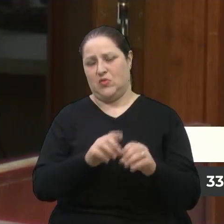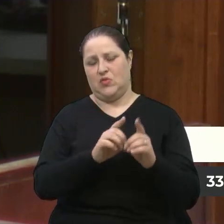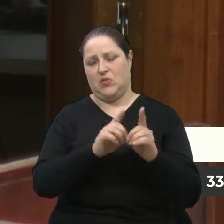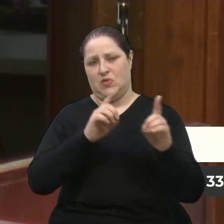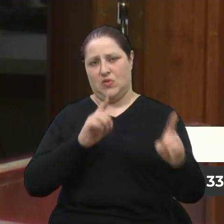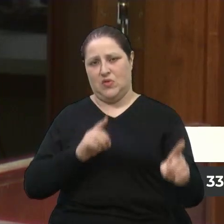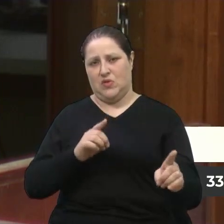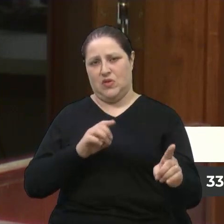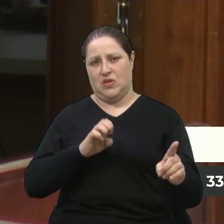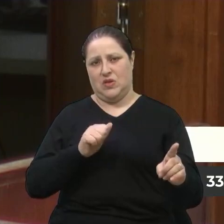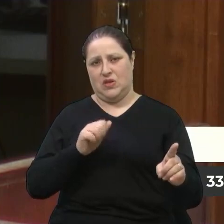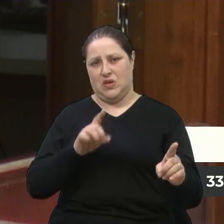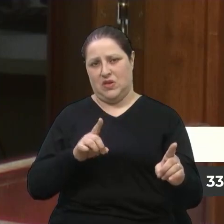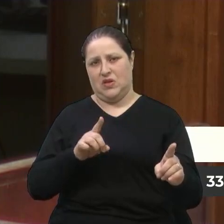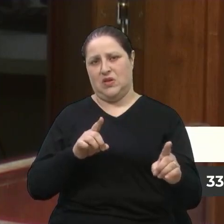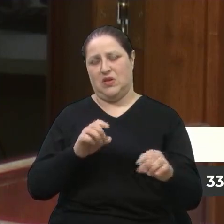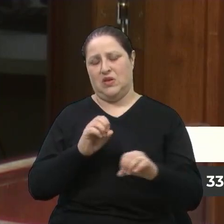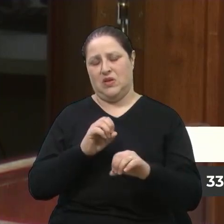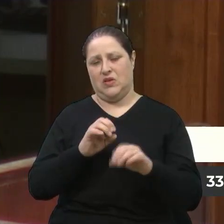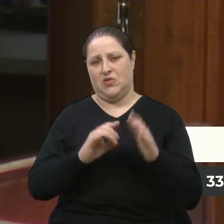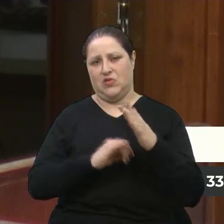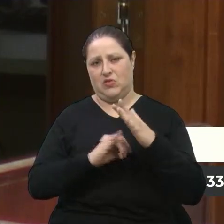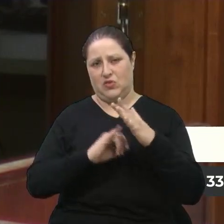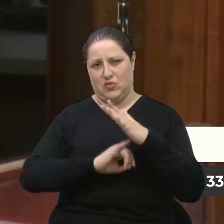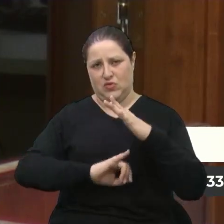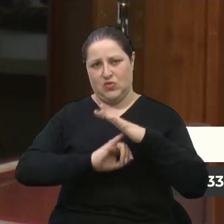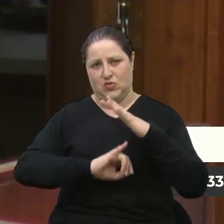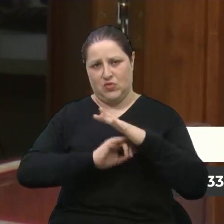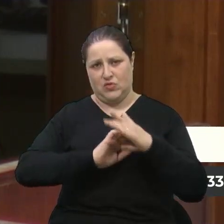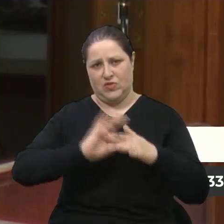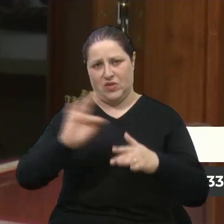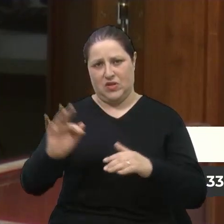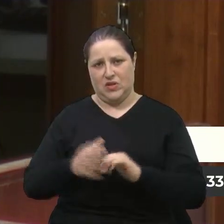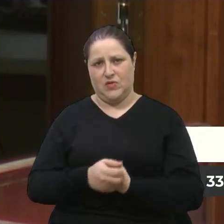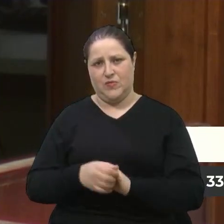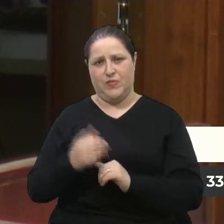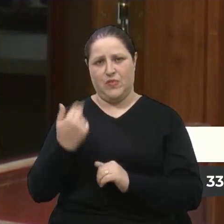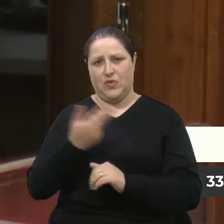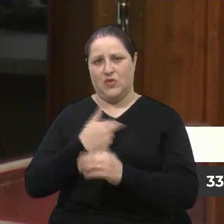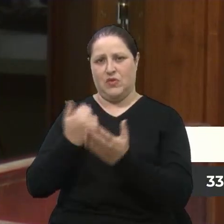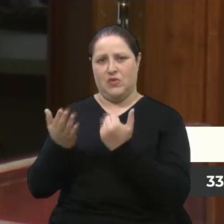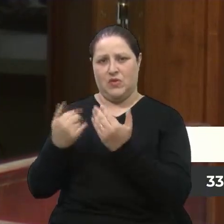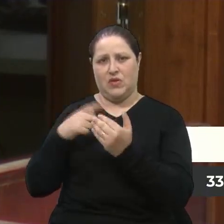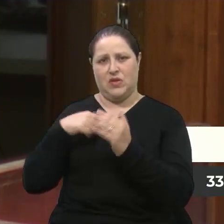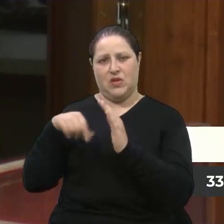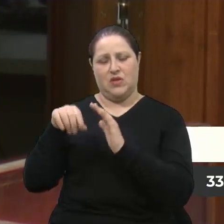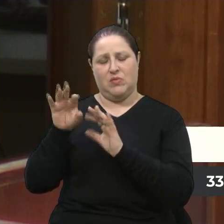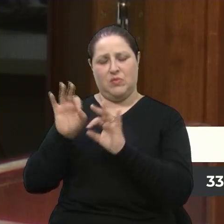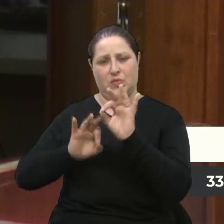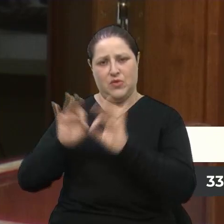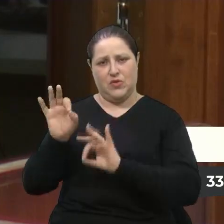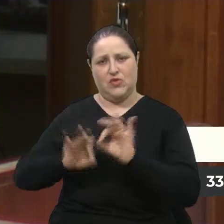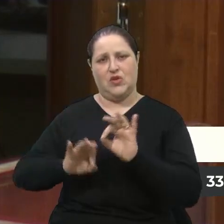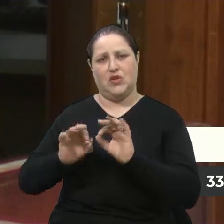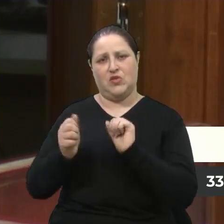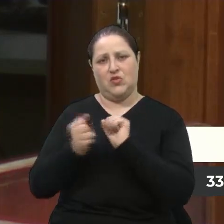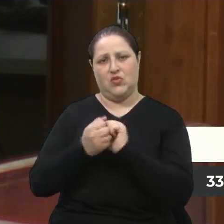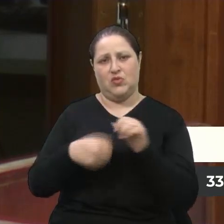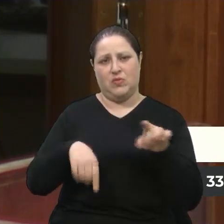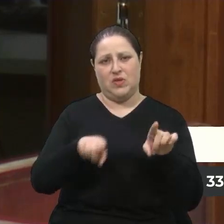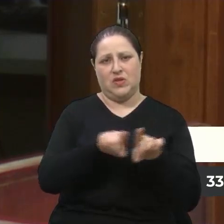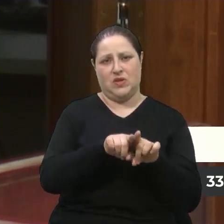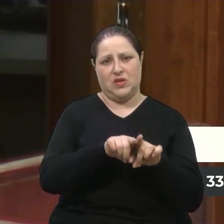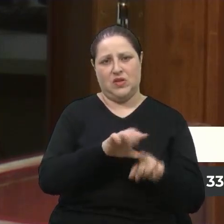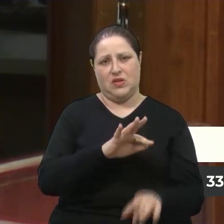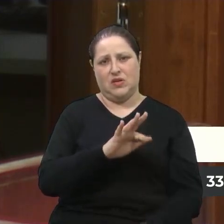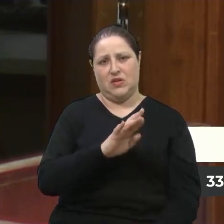Federal, numa conversa que a gente teve. Então, é um curso que é um projeto que tem a parceria da Frente Parlamentar, o que nos enche de